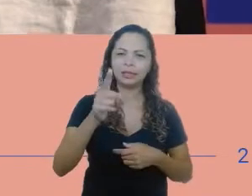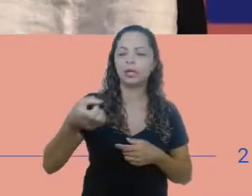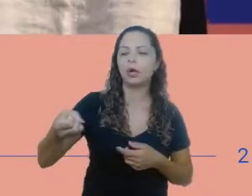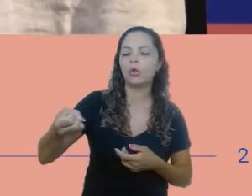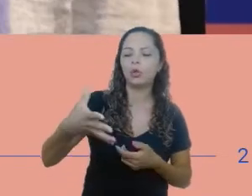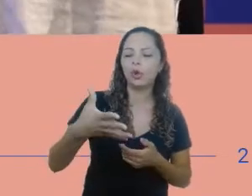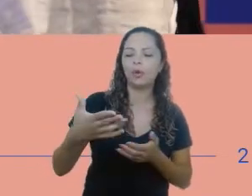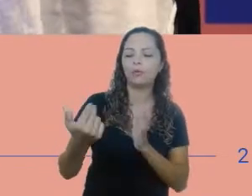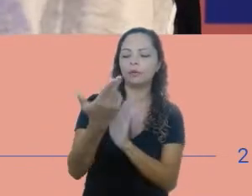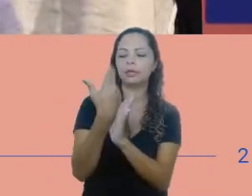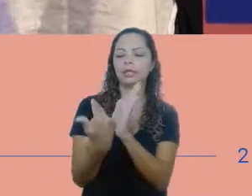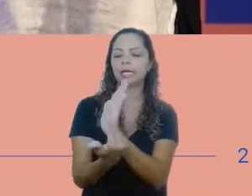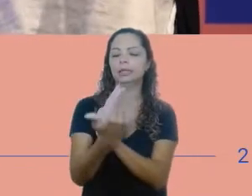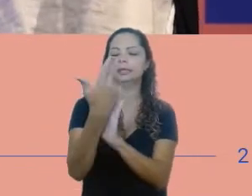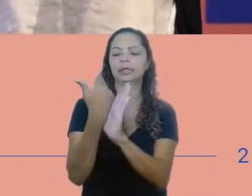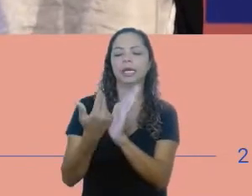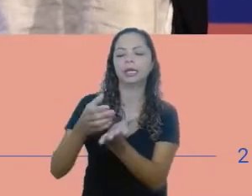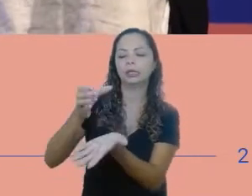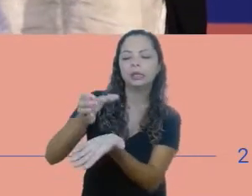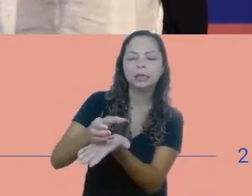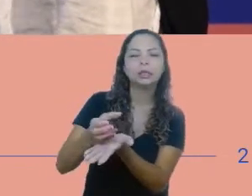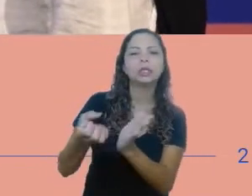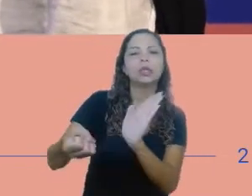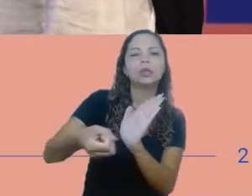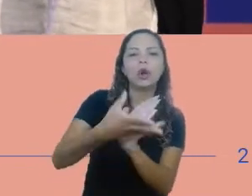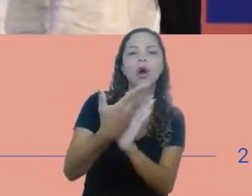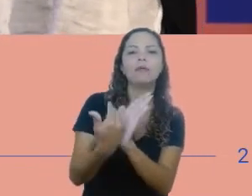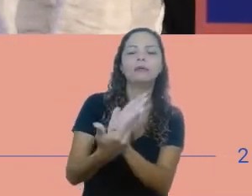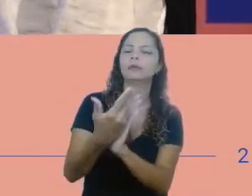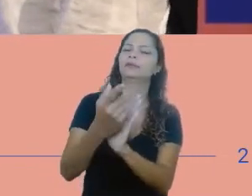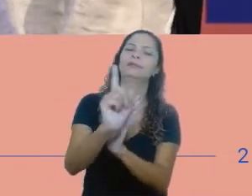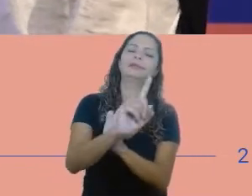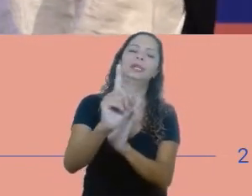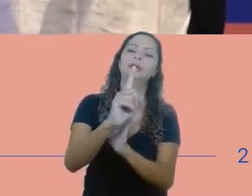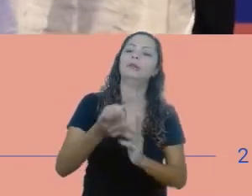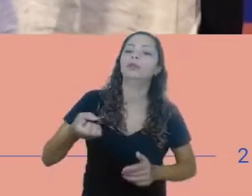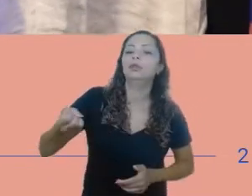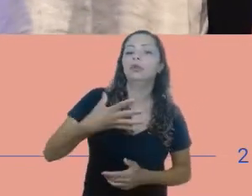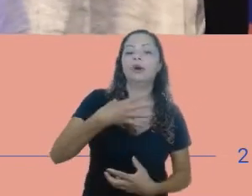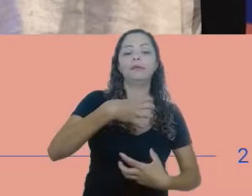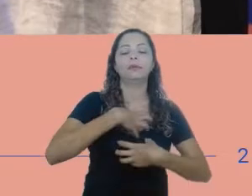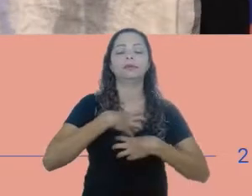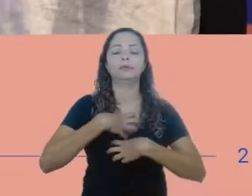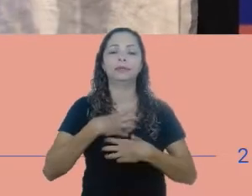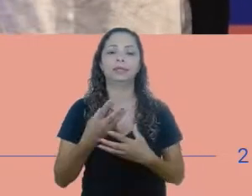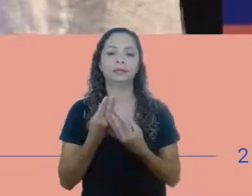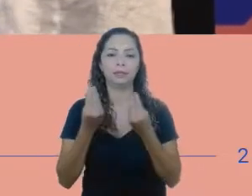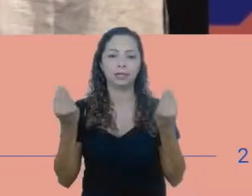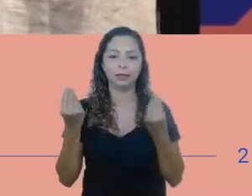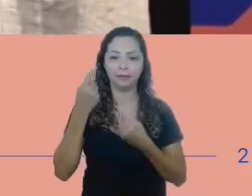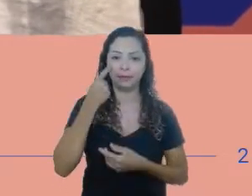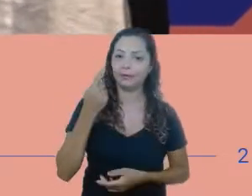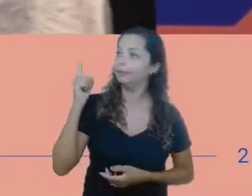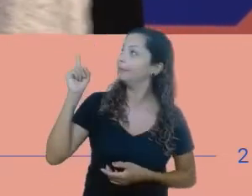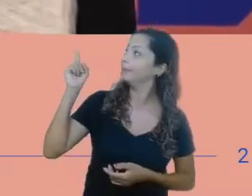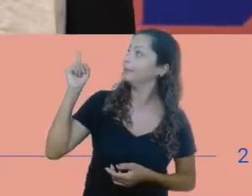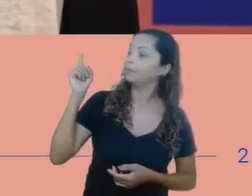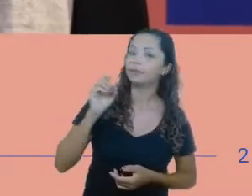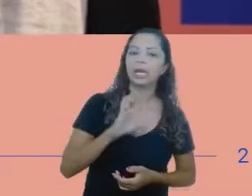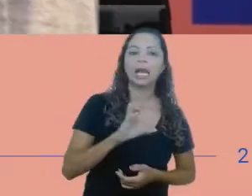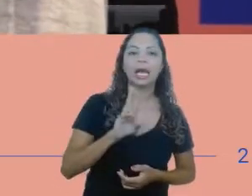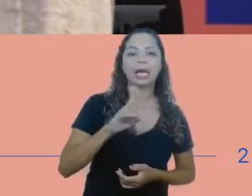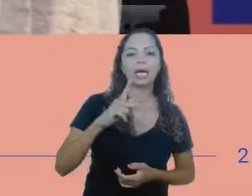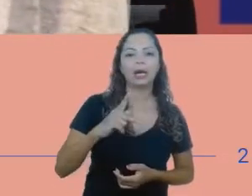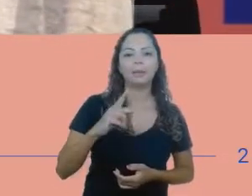vamos sonhar uma nova experiência então e o campo Clube transformou é toda essa essa essa jornada